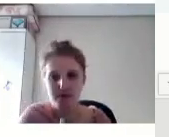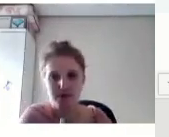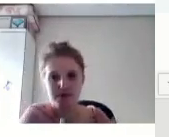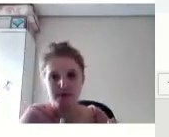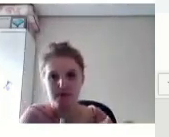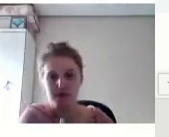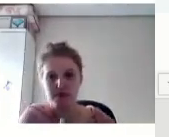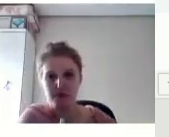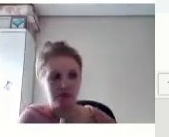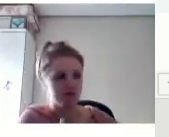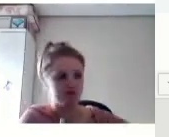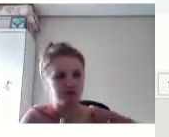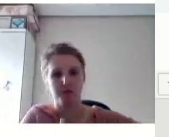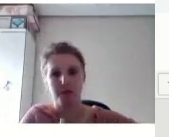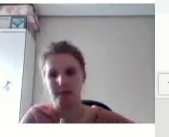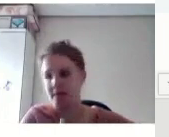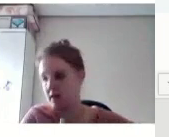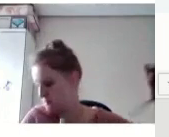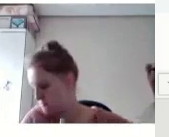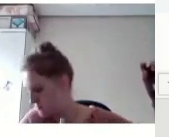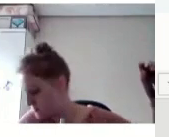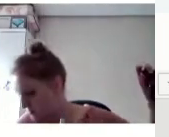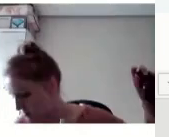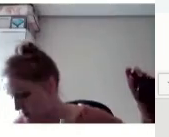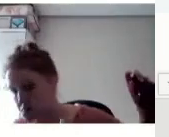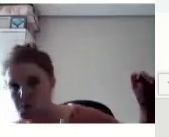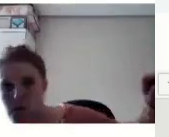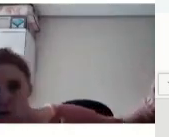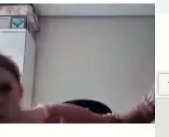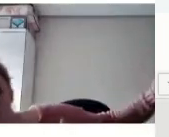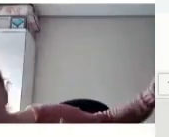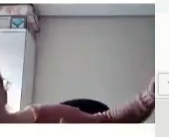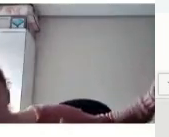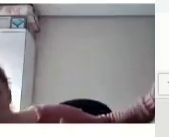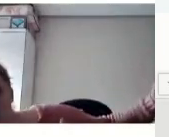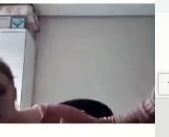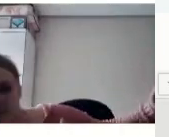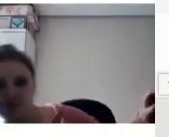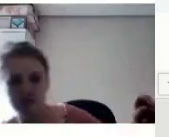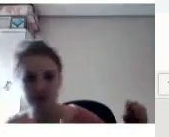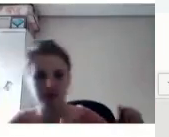termos do divergente do psi estrela